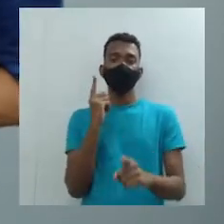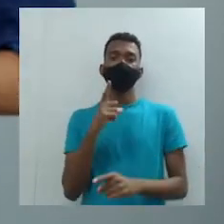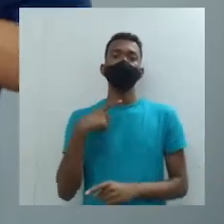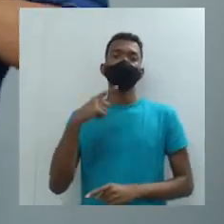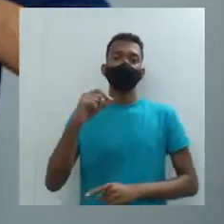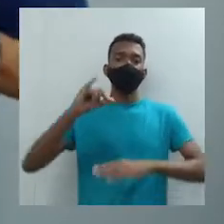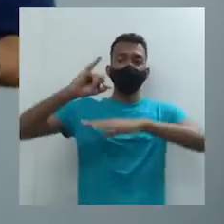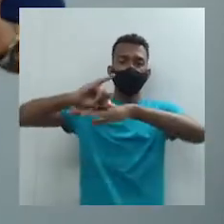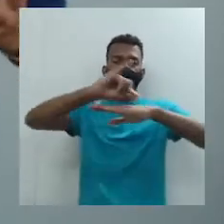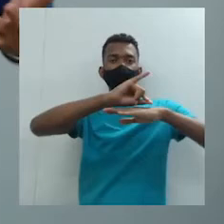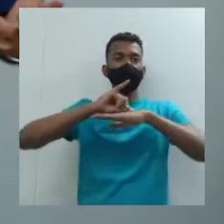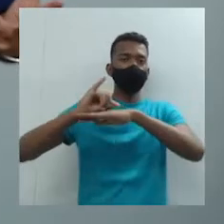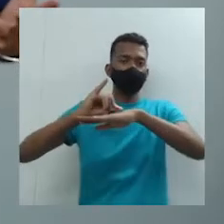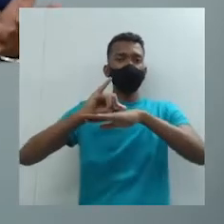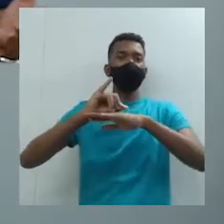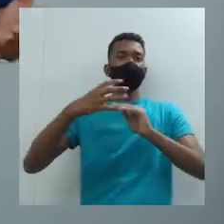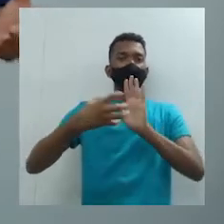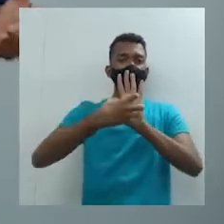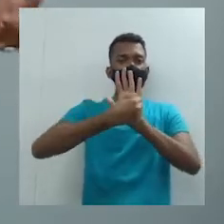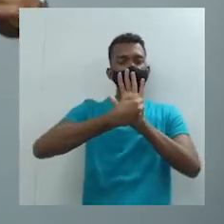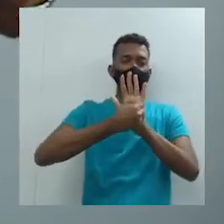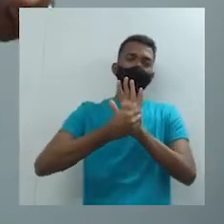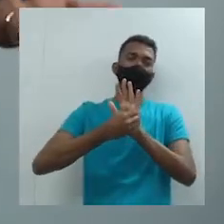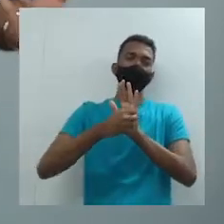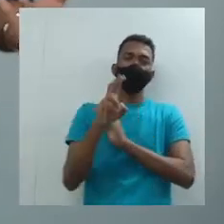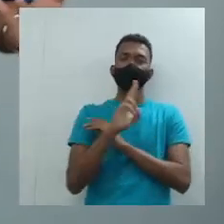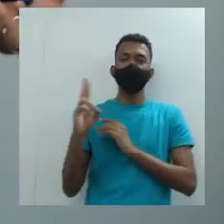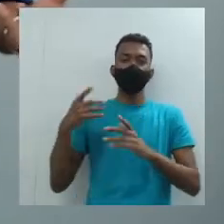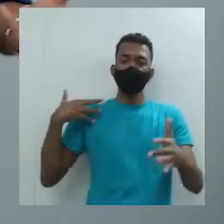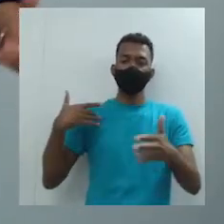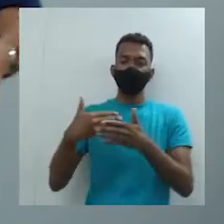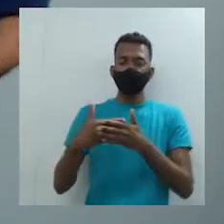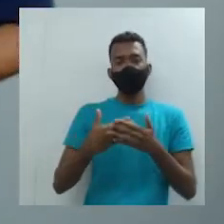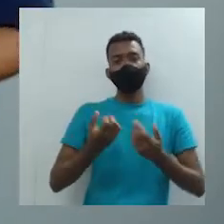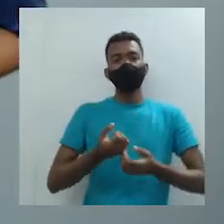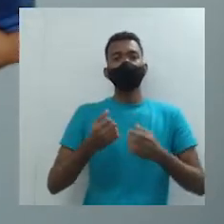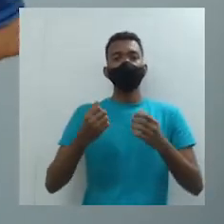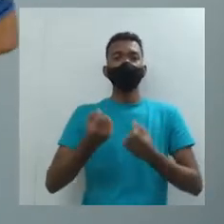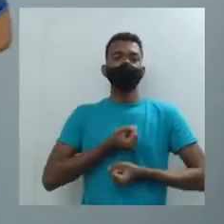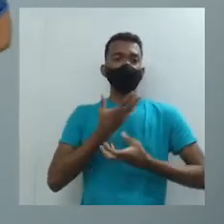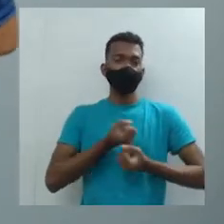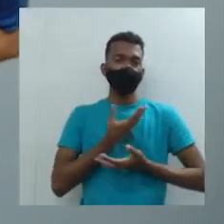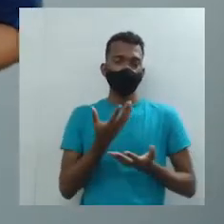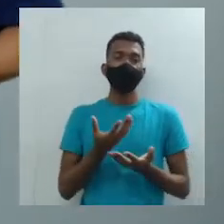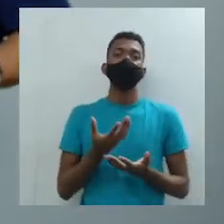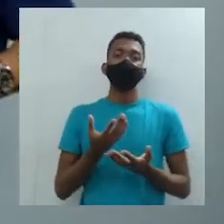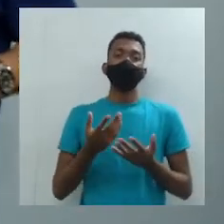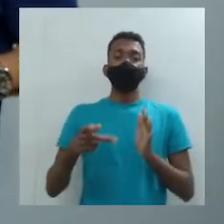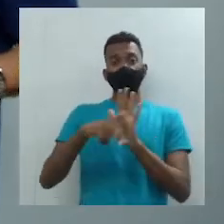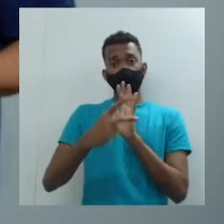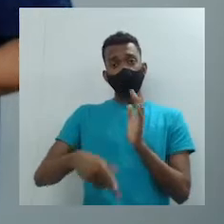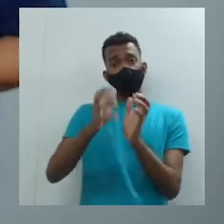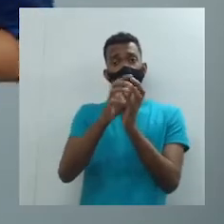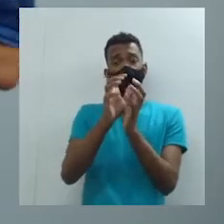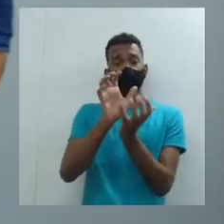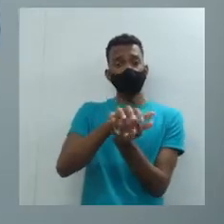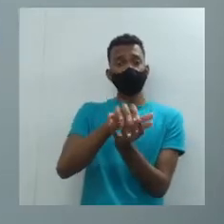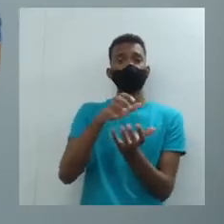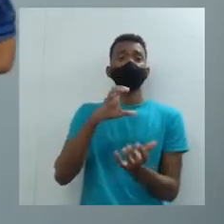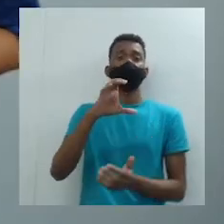né? São símbolos, né, de grandes nomes pernambucanos, certo? Aí vamos encontrar Clarice Lispector, vamos